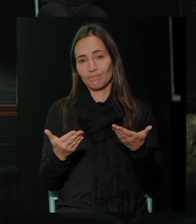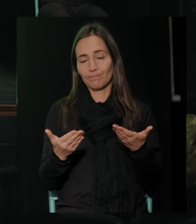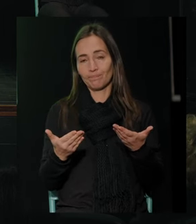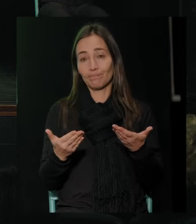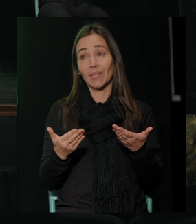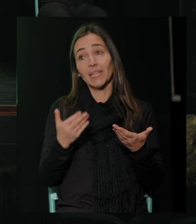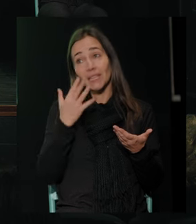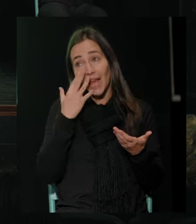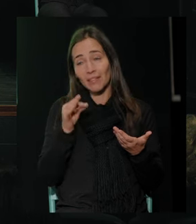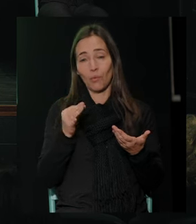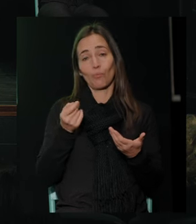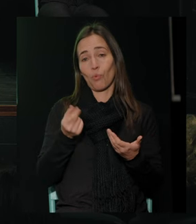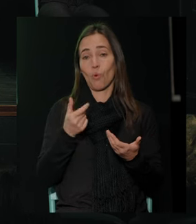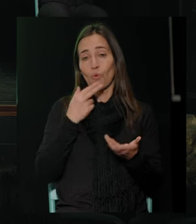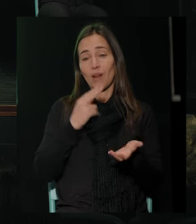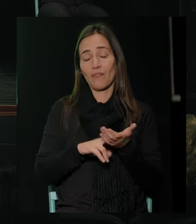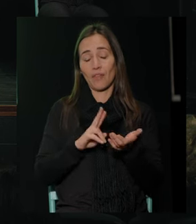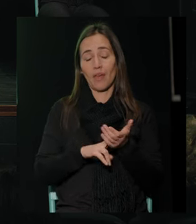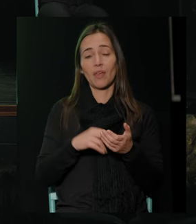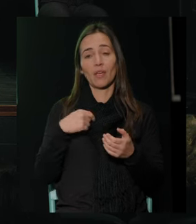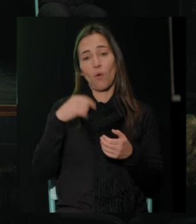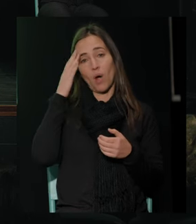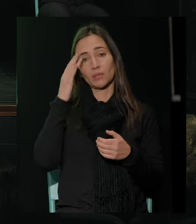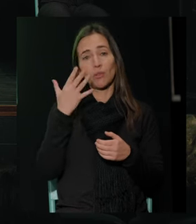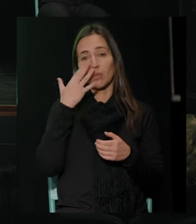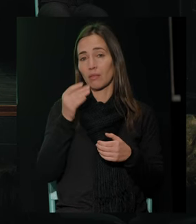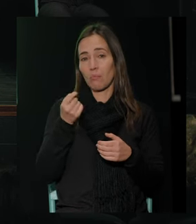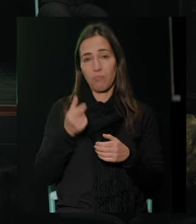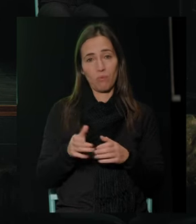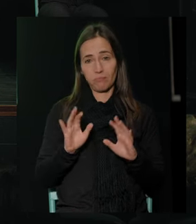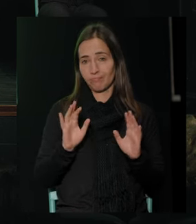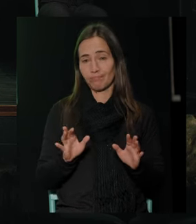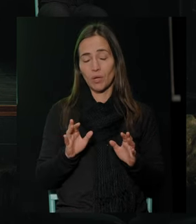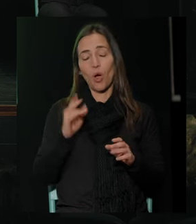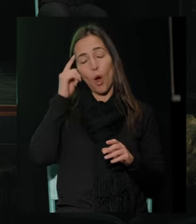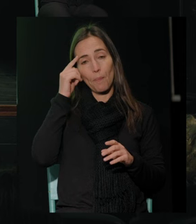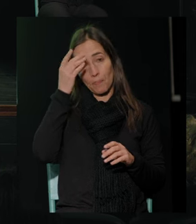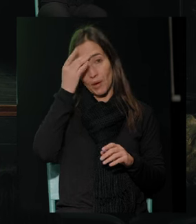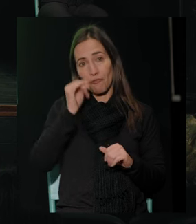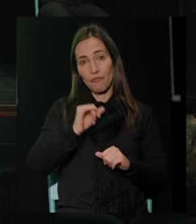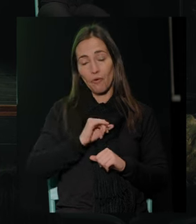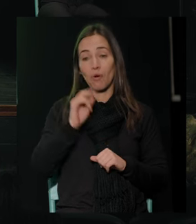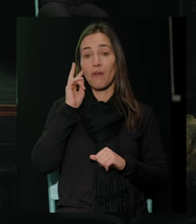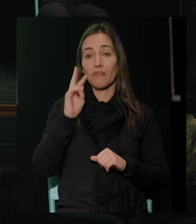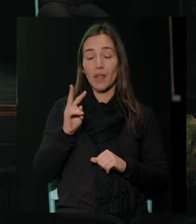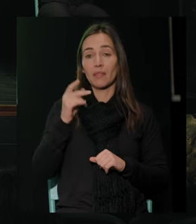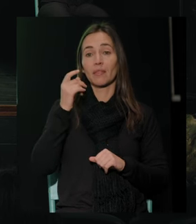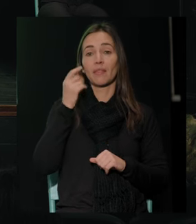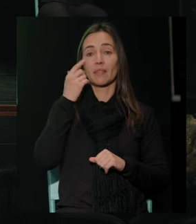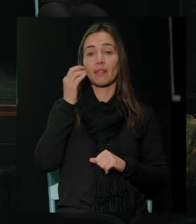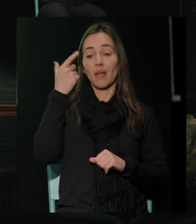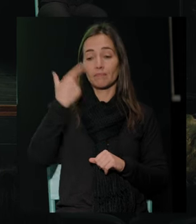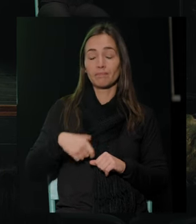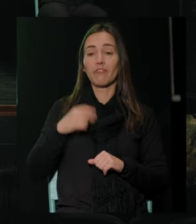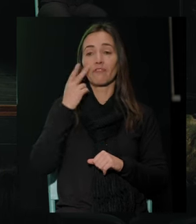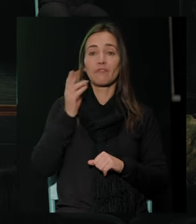foi sendo tentado, ou pouco tentado, na verdade, o meu ponto é que ele não foi sendo tentado. Não é? O meu ponto é precisamente que, enquanto se olhava para aumentar ou para combater a finitude